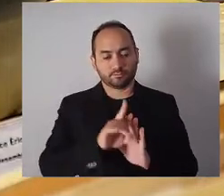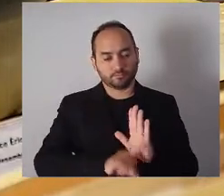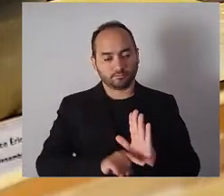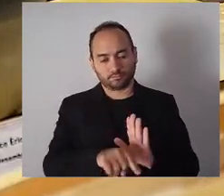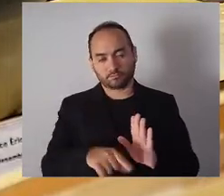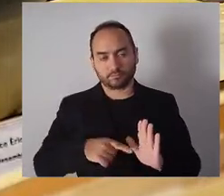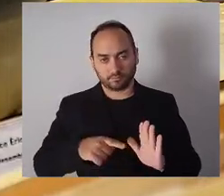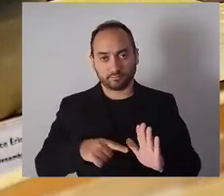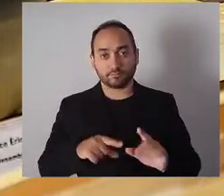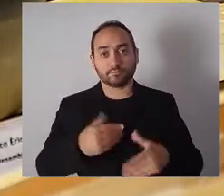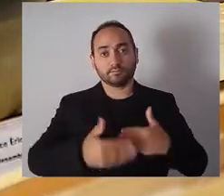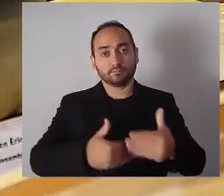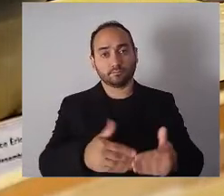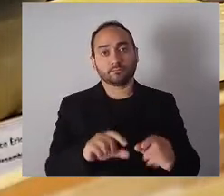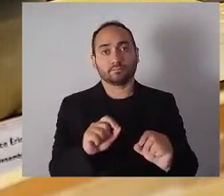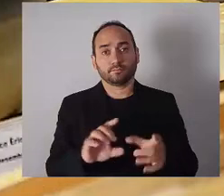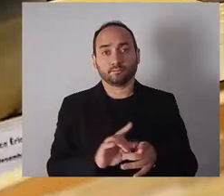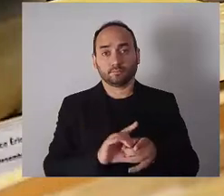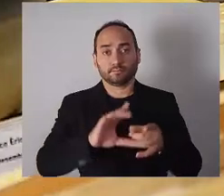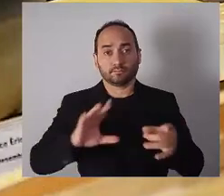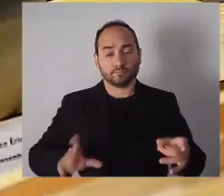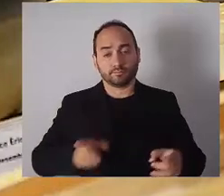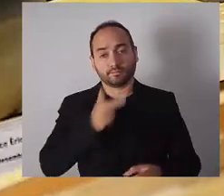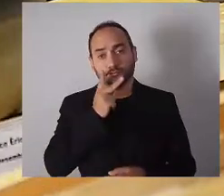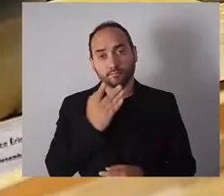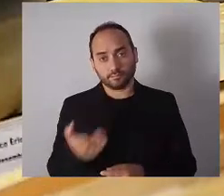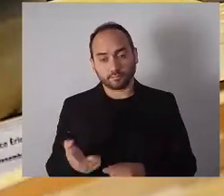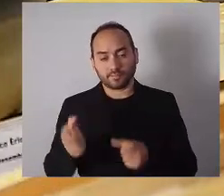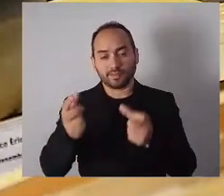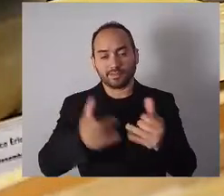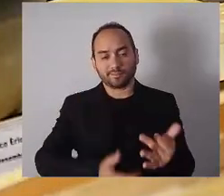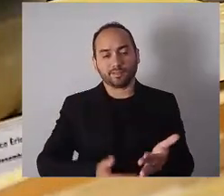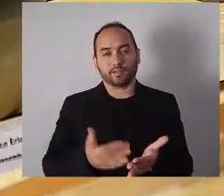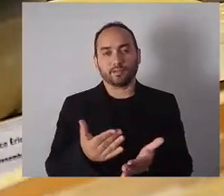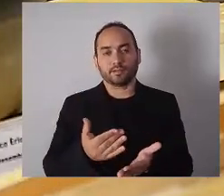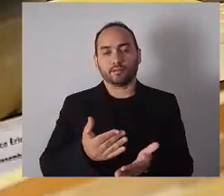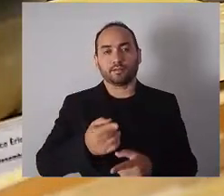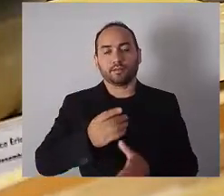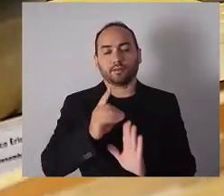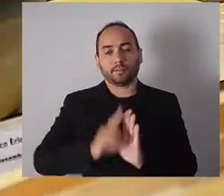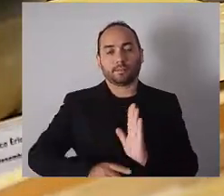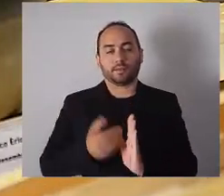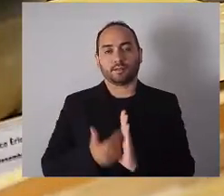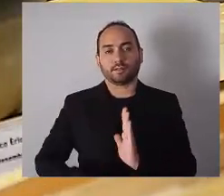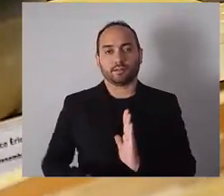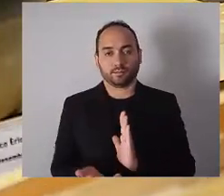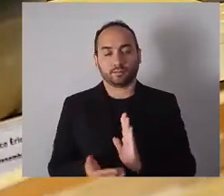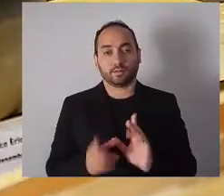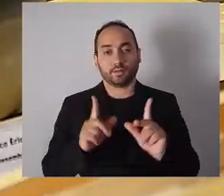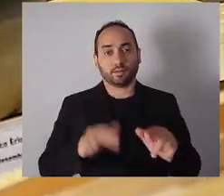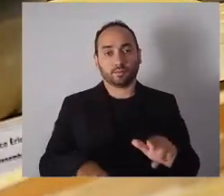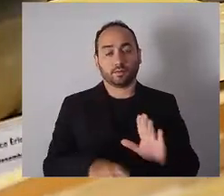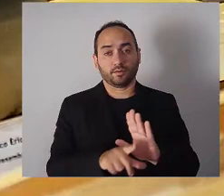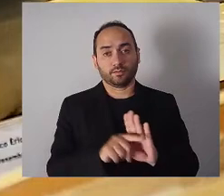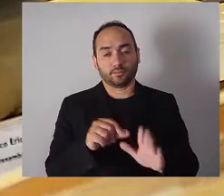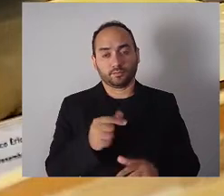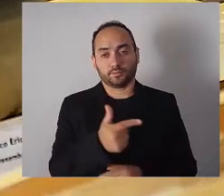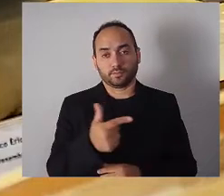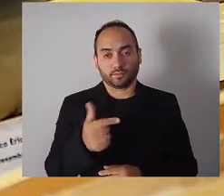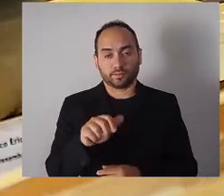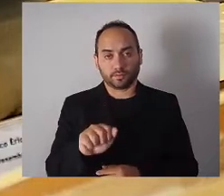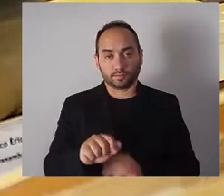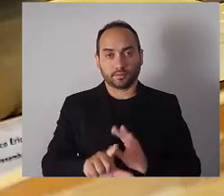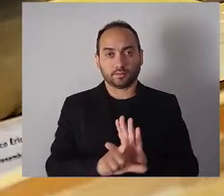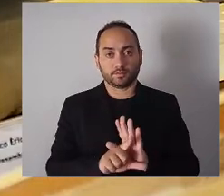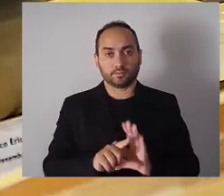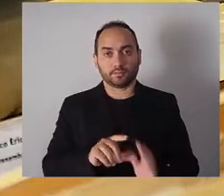decorrer de desfiliação partidária sem justa causa, mesma previsão que consta no artigo 22A, parágrafo único da